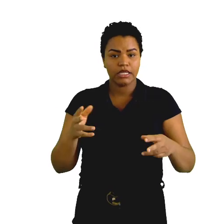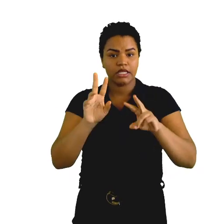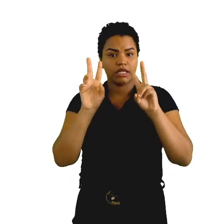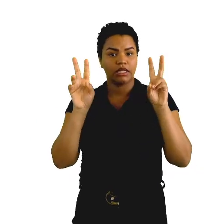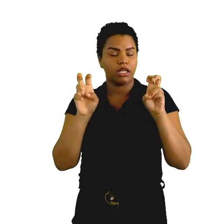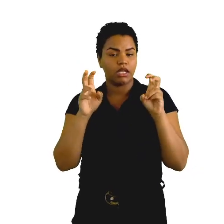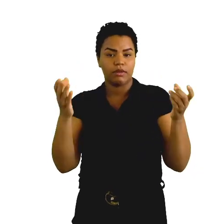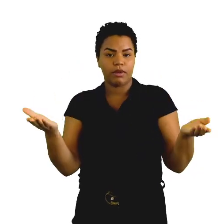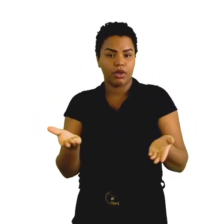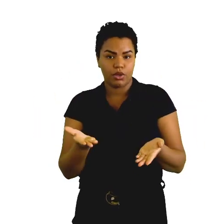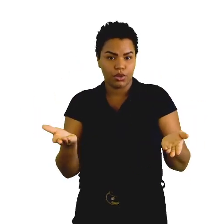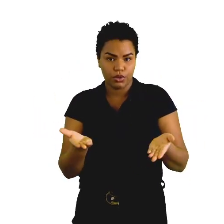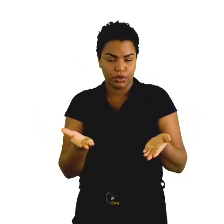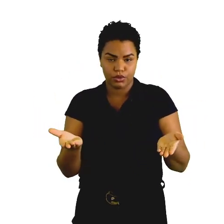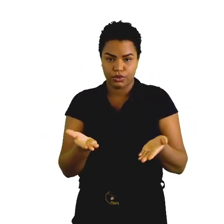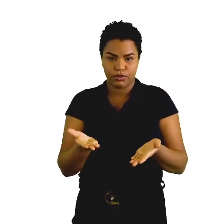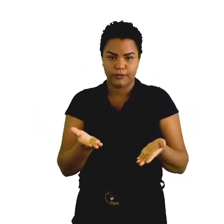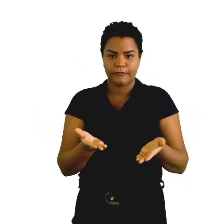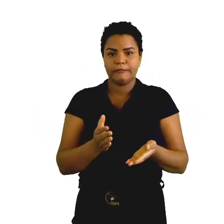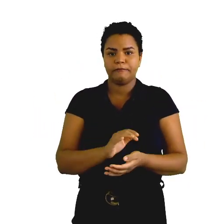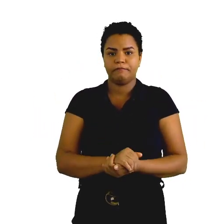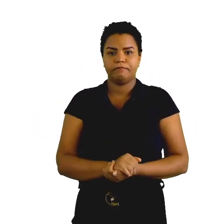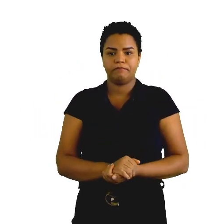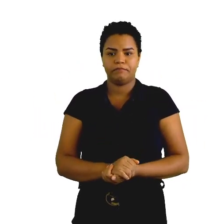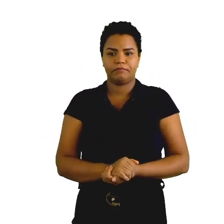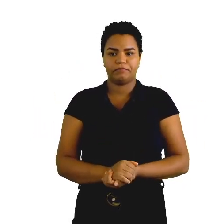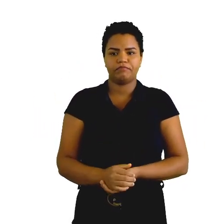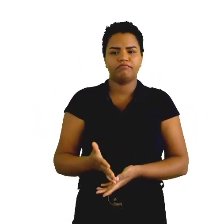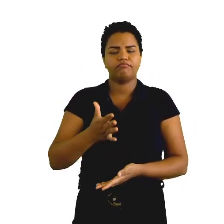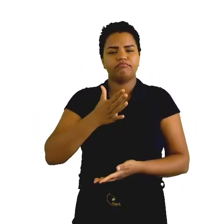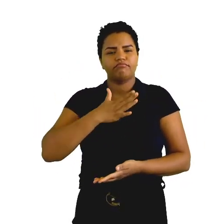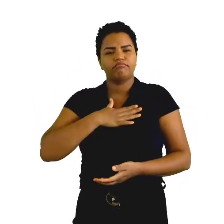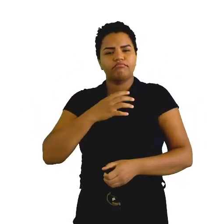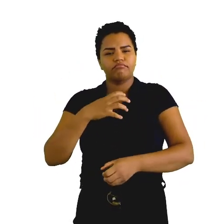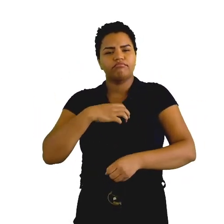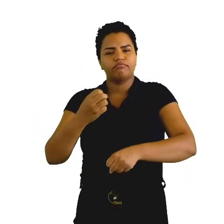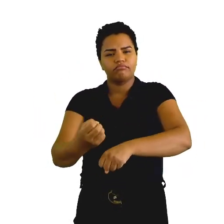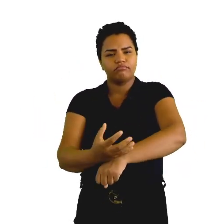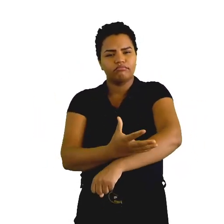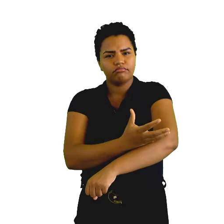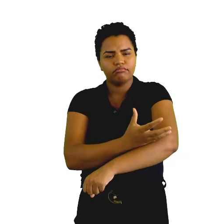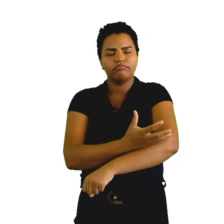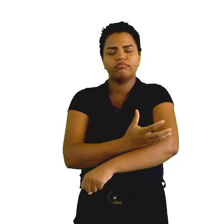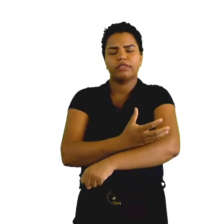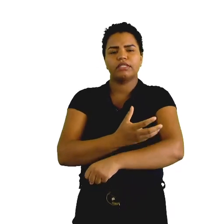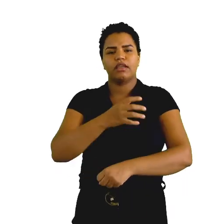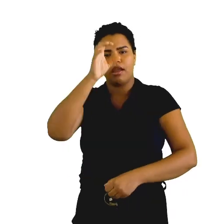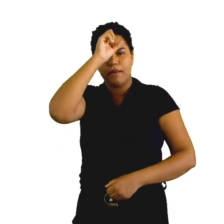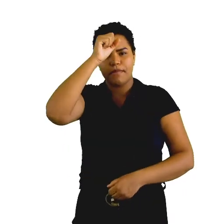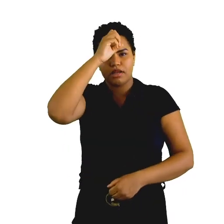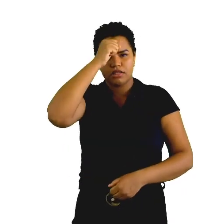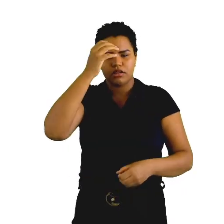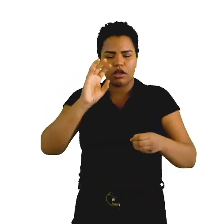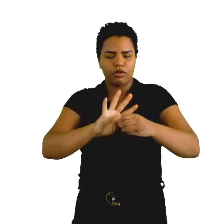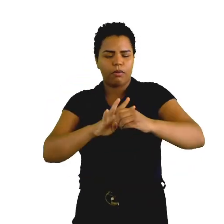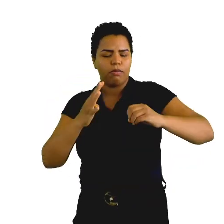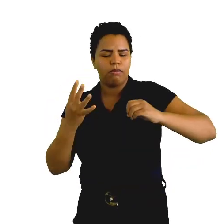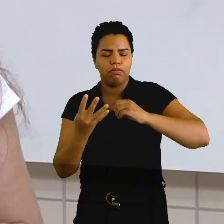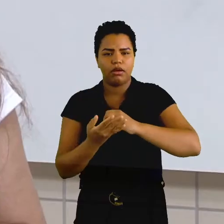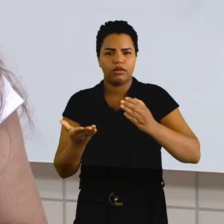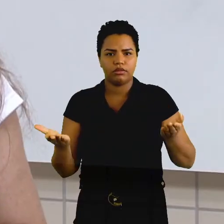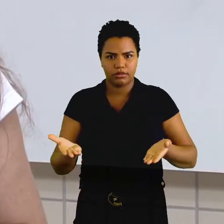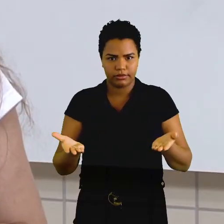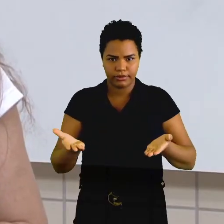aula de hoje é Meus sentimentos e aprendizados nesta pandemia. Todos nós, durante